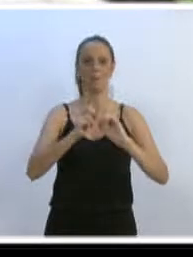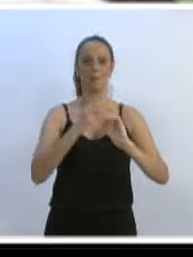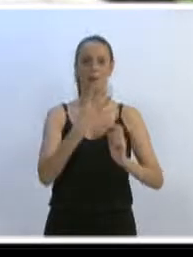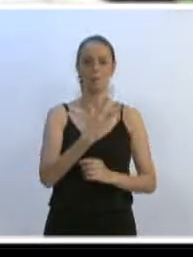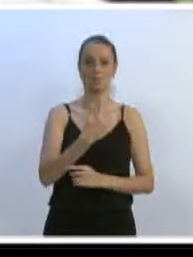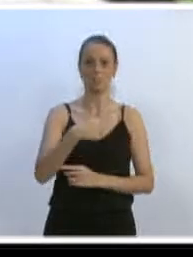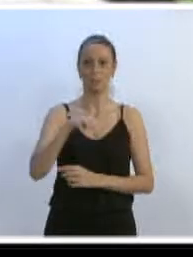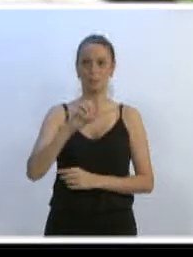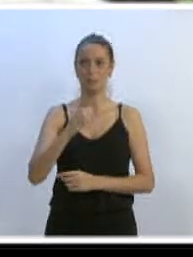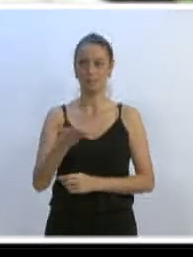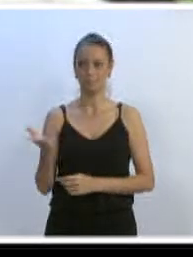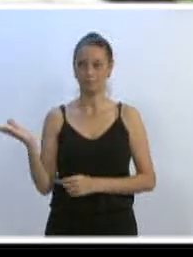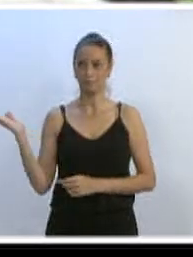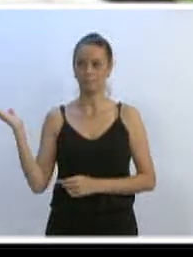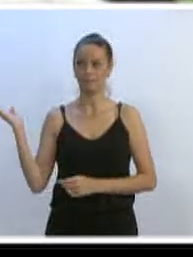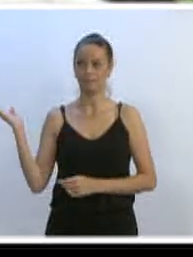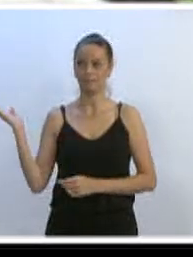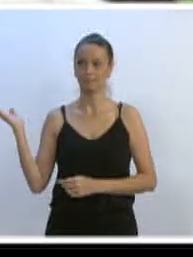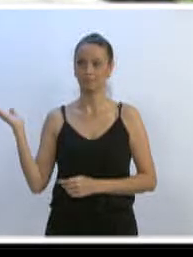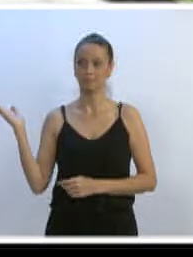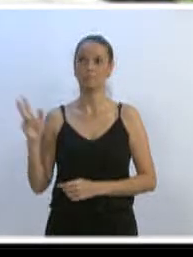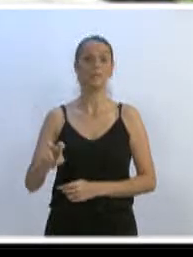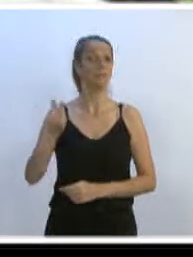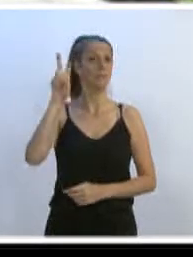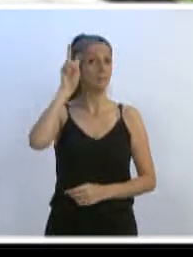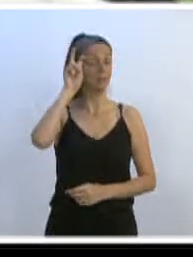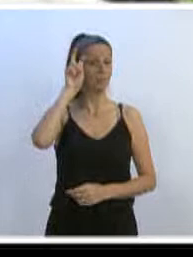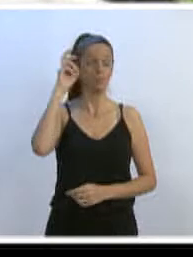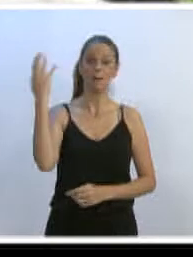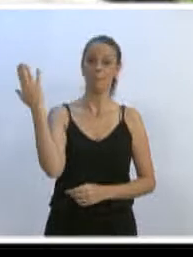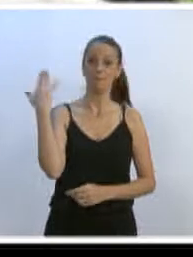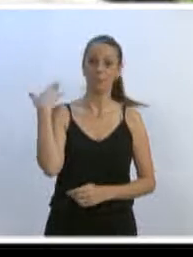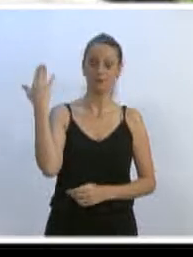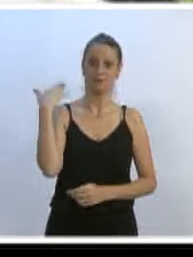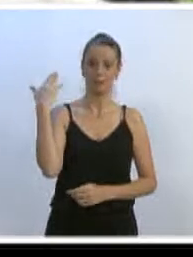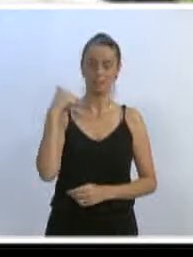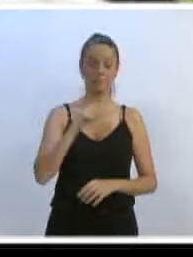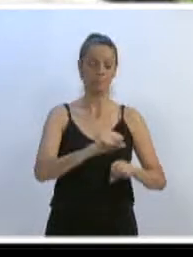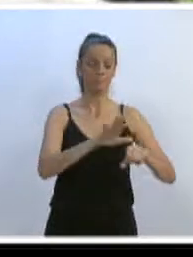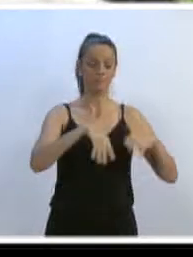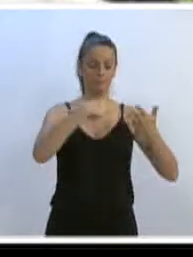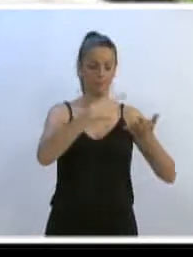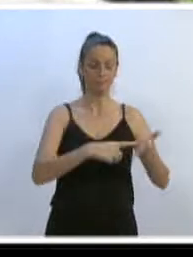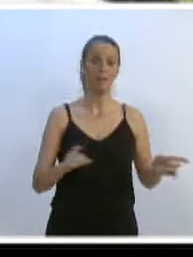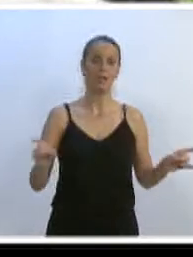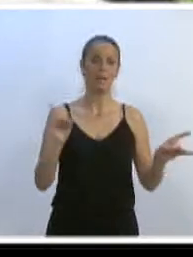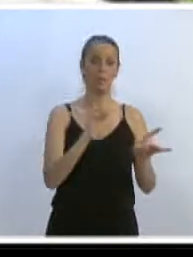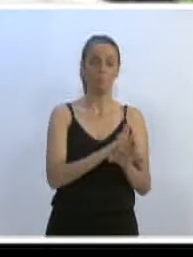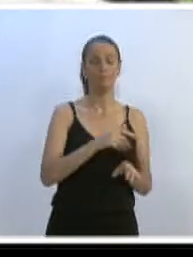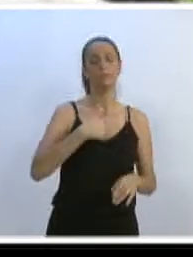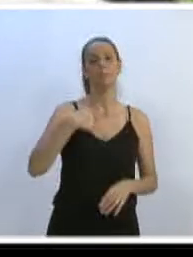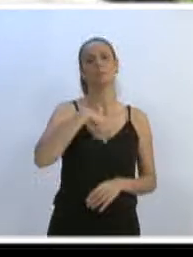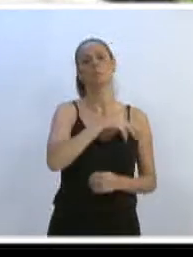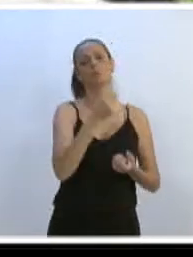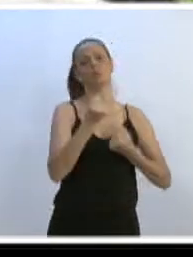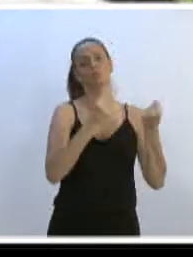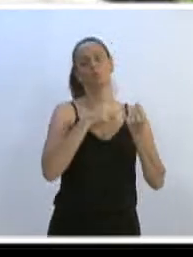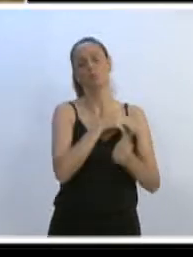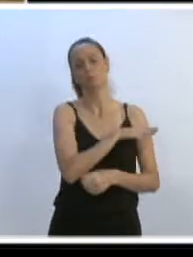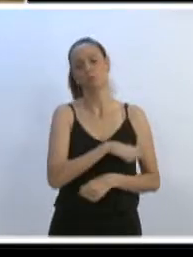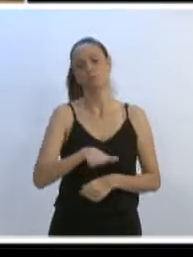falo ali fazendo favor era a última quinta-feira se vocês sabem ou saída da sessão porque eu fui me encontrar com o engenheiro responsável